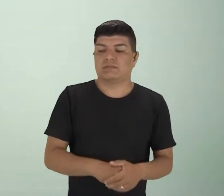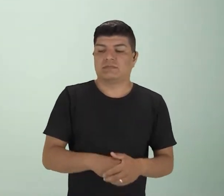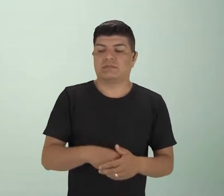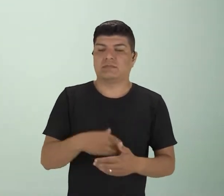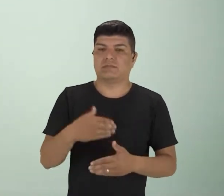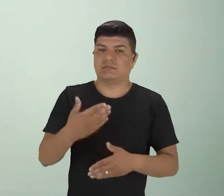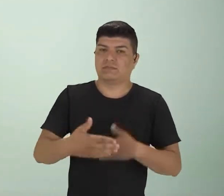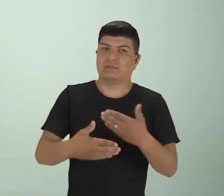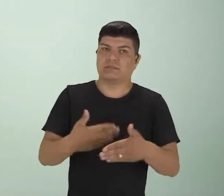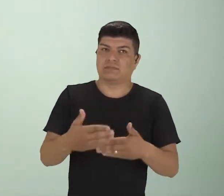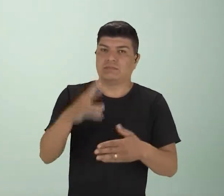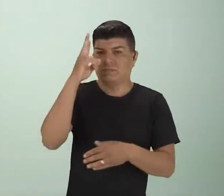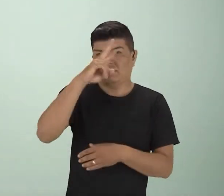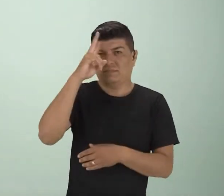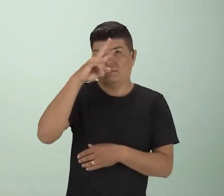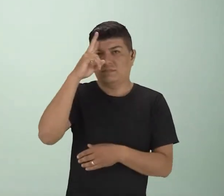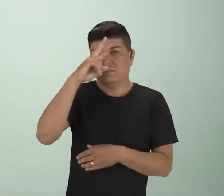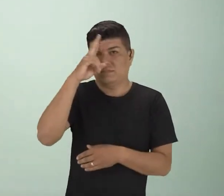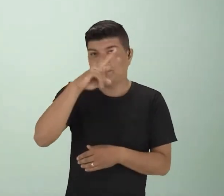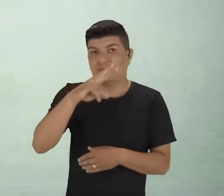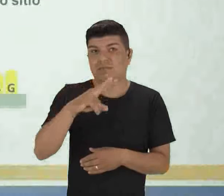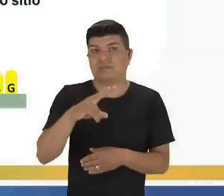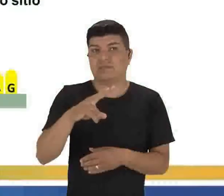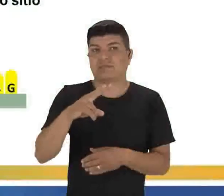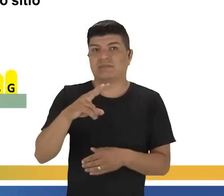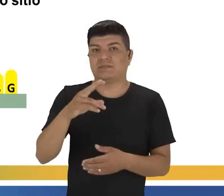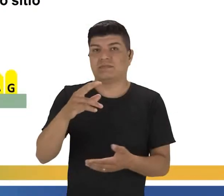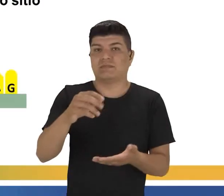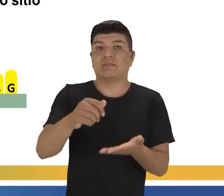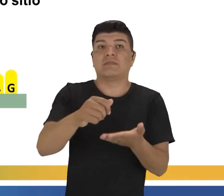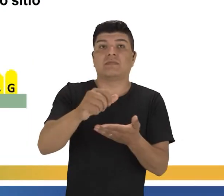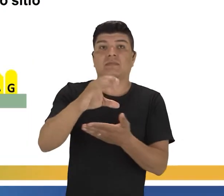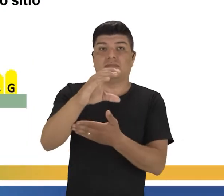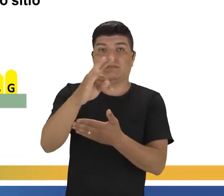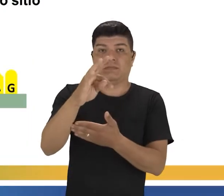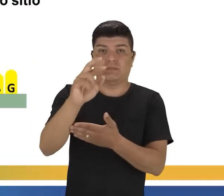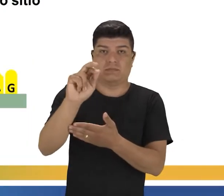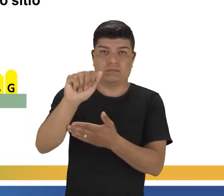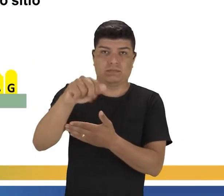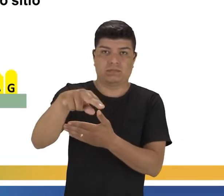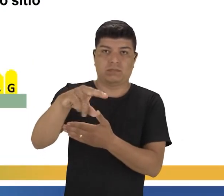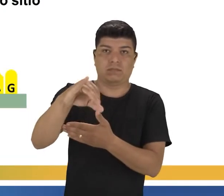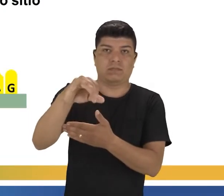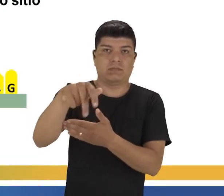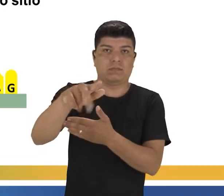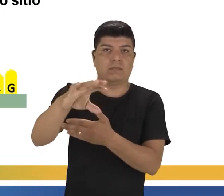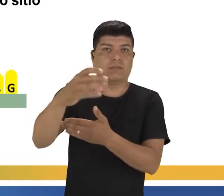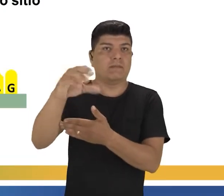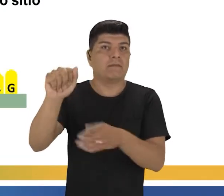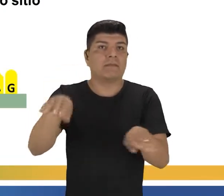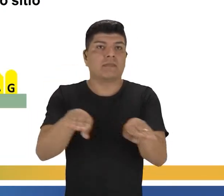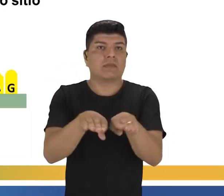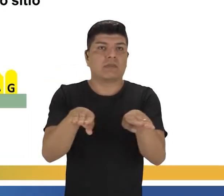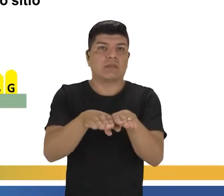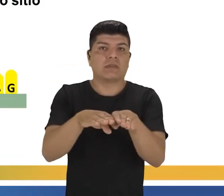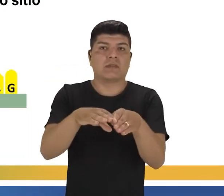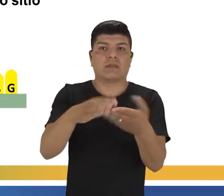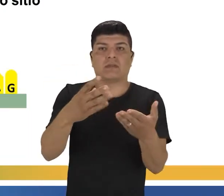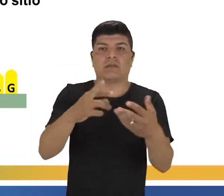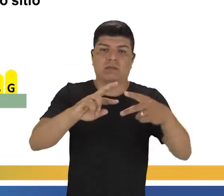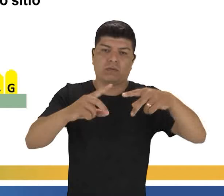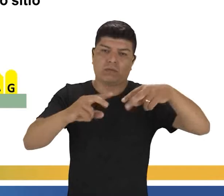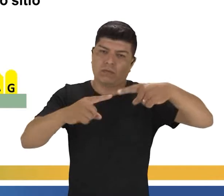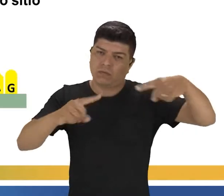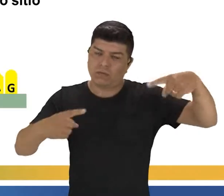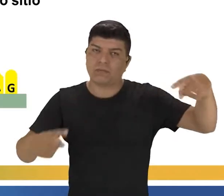síntese proteica, relembrando, nós vamos ter a transcrição lá no núcleo, onde vai ser formado o RNA mensageiro, que